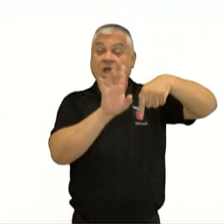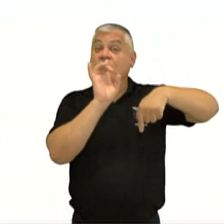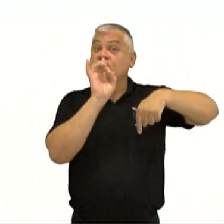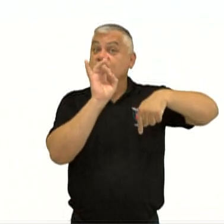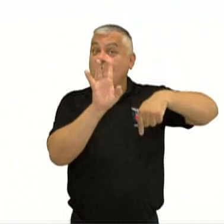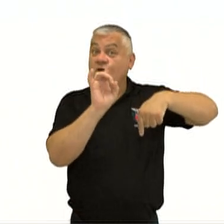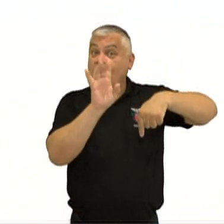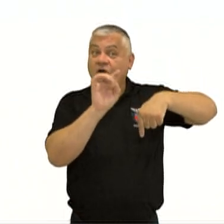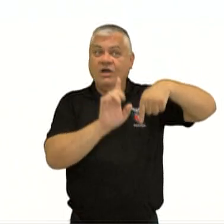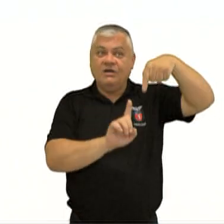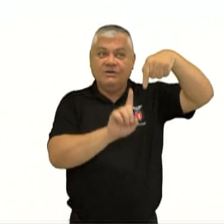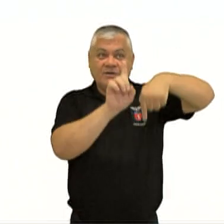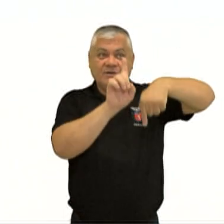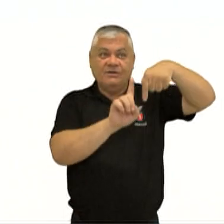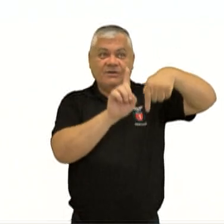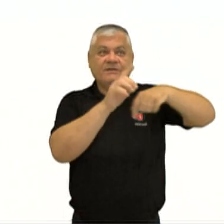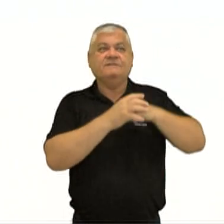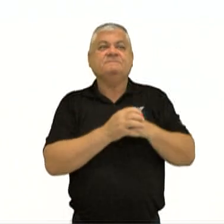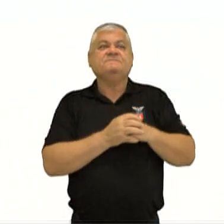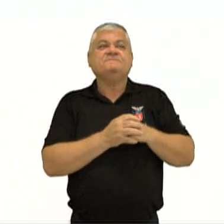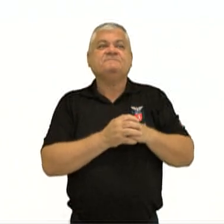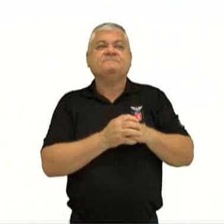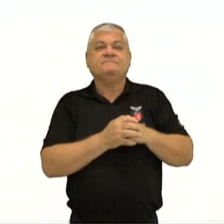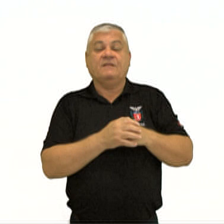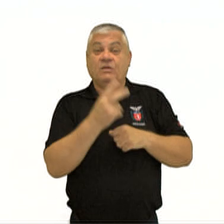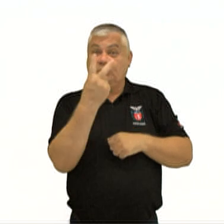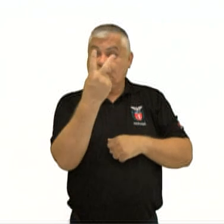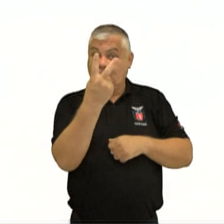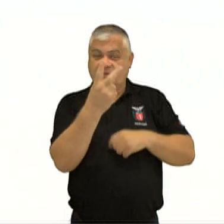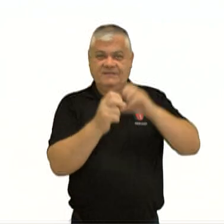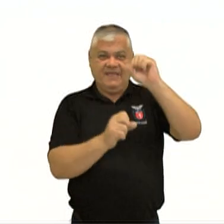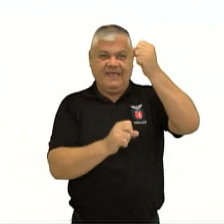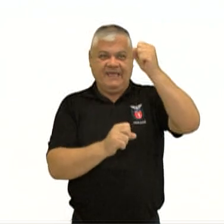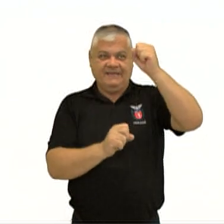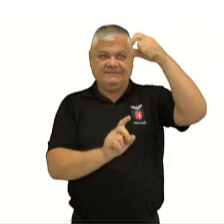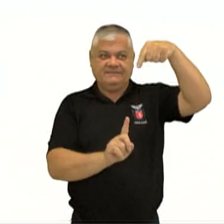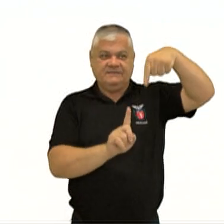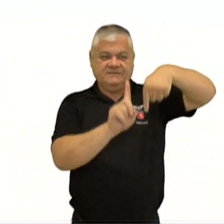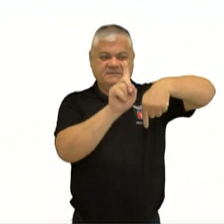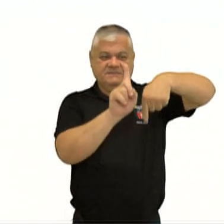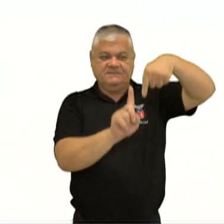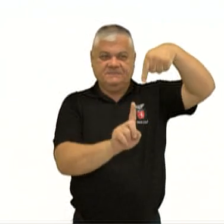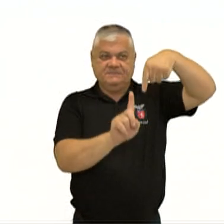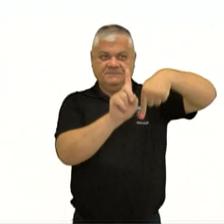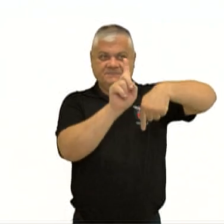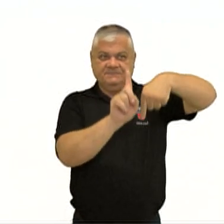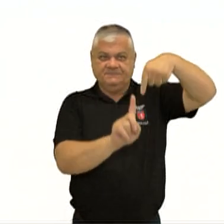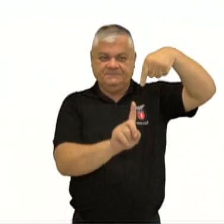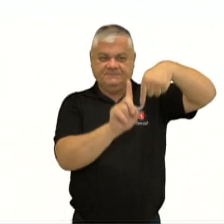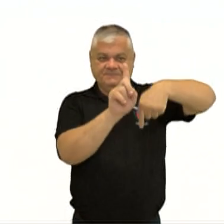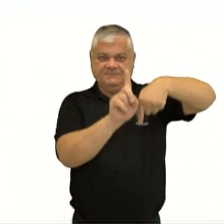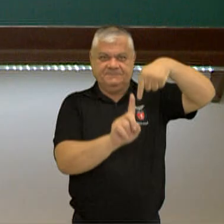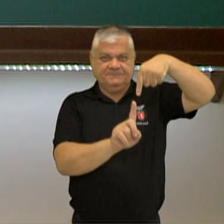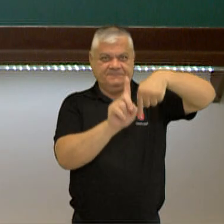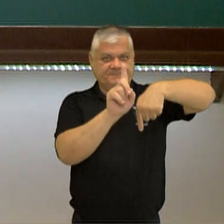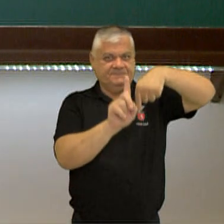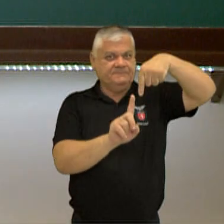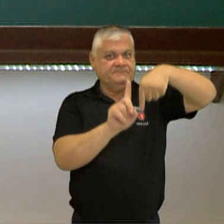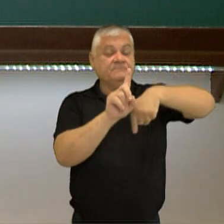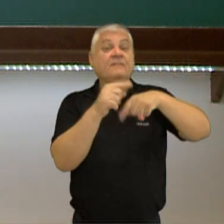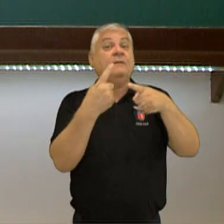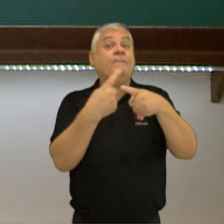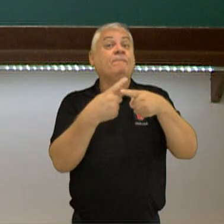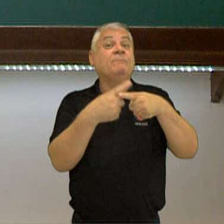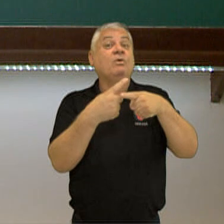tá? Na hibridização entra só a camada de valência. Então, eu tenho 2s. Os elétrons ficam em sentidos contrários